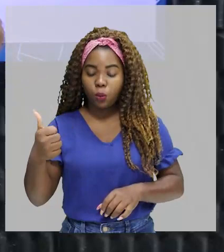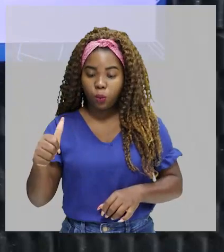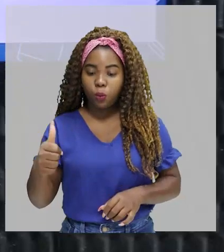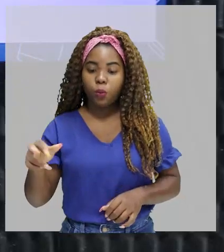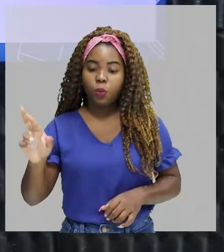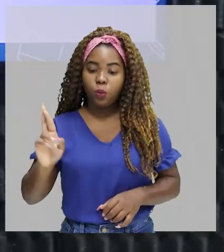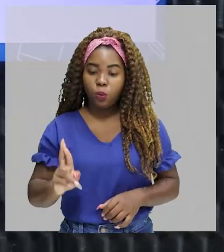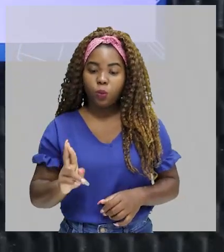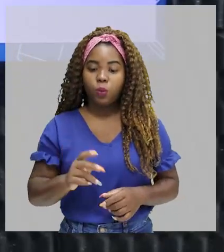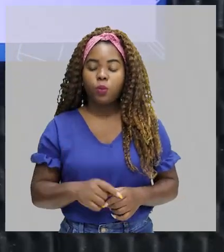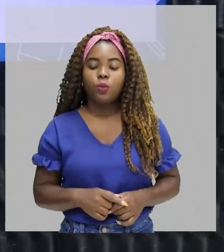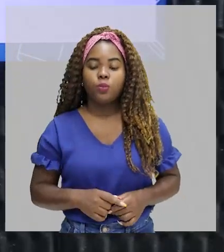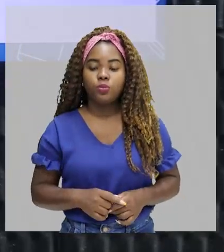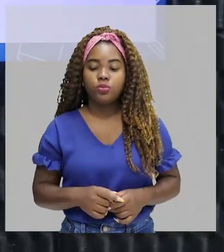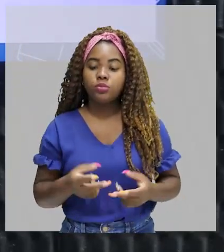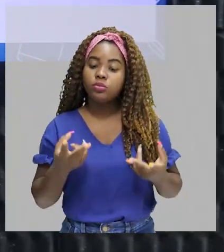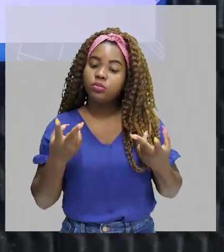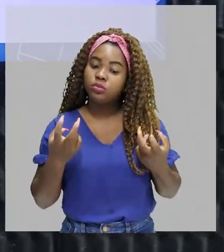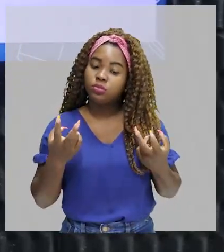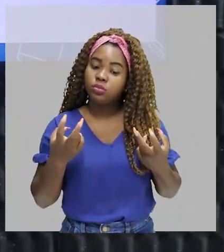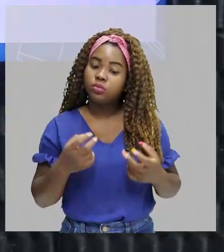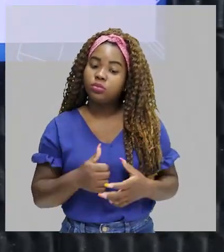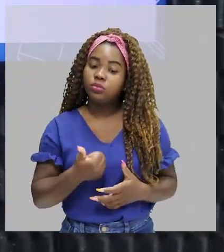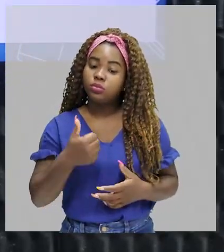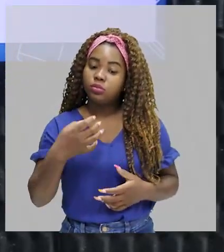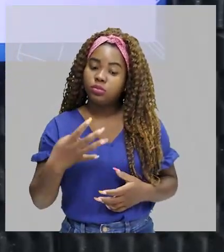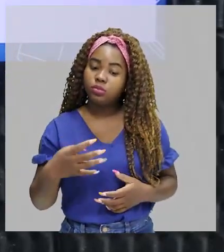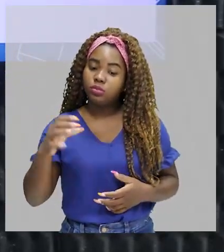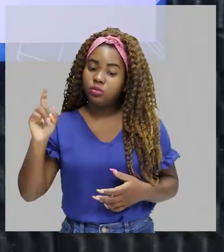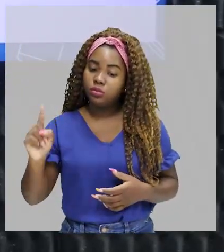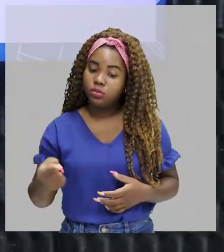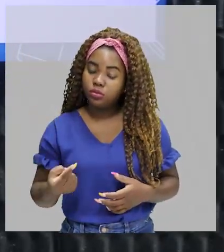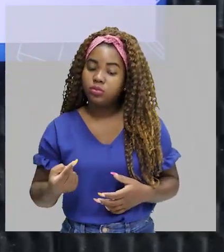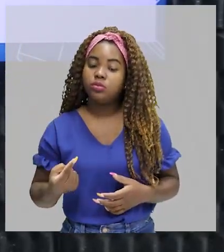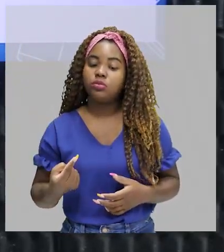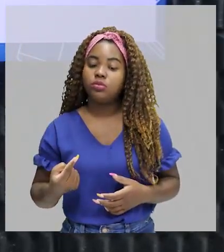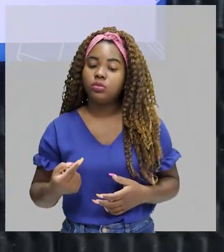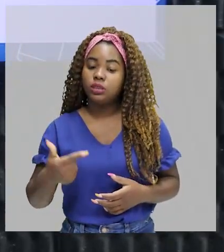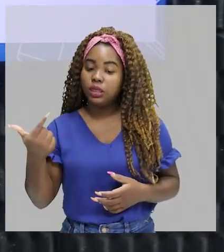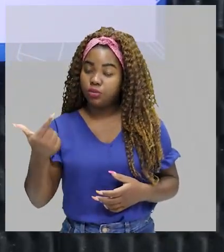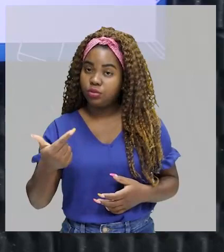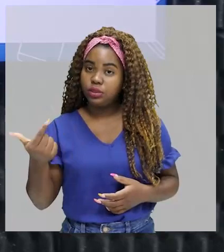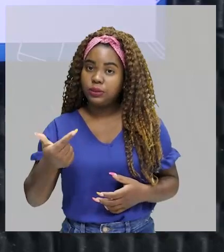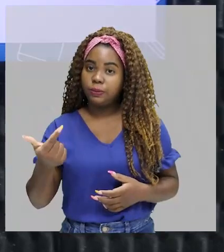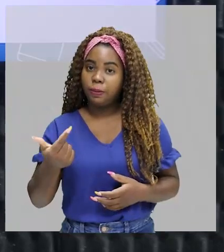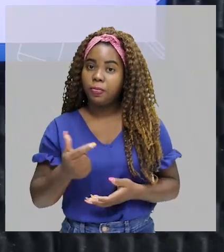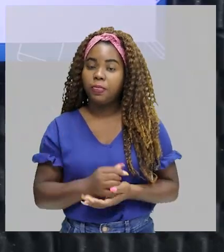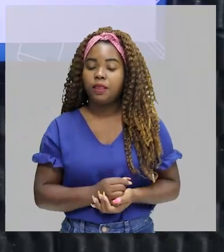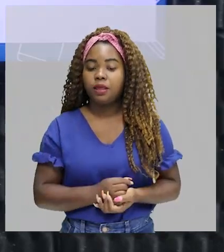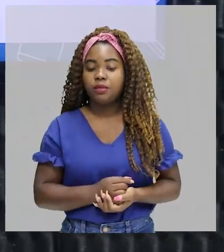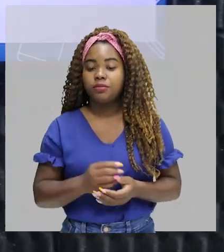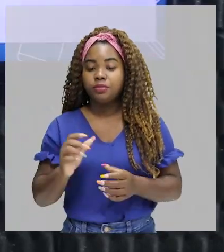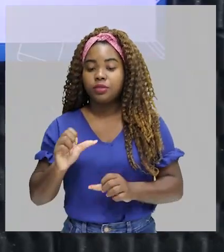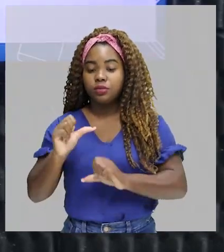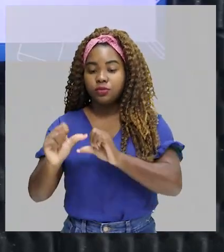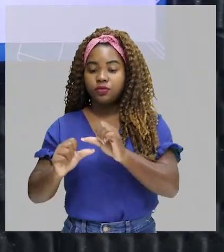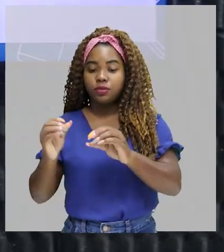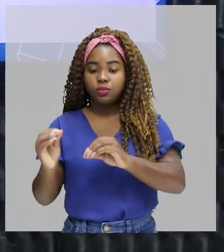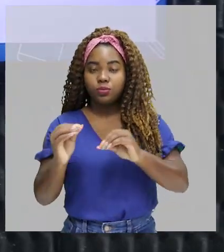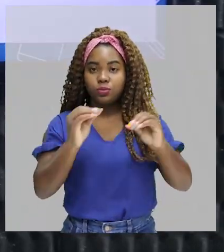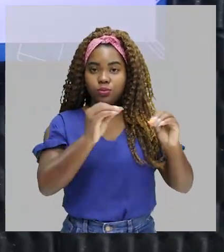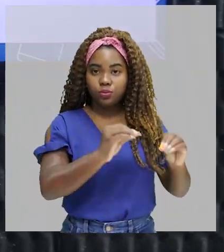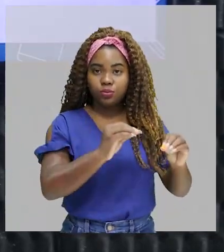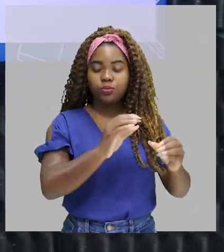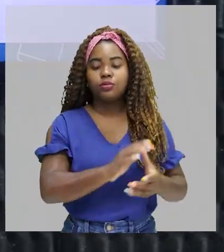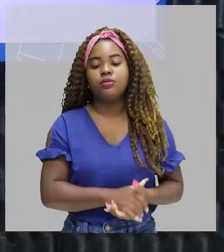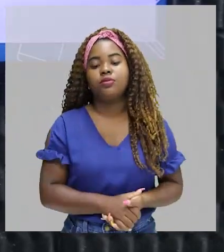11 vezes R. Perceba que esse 14 mil aqui, ó, ele está no segundo membro. Então, ele vai mudar de membro e